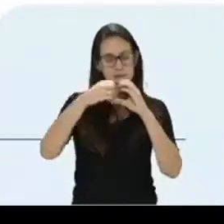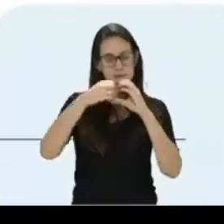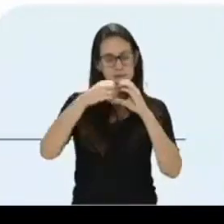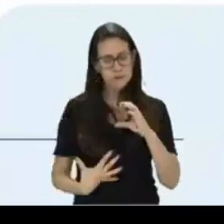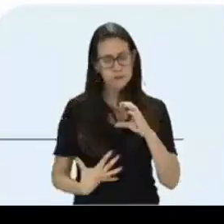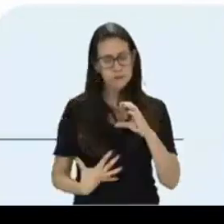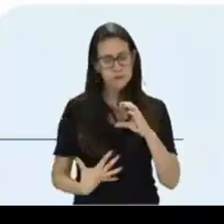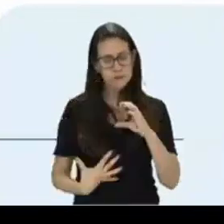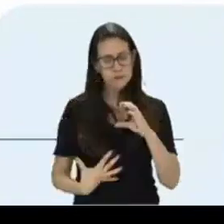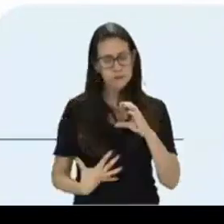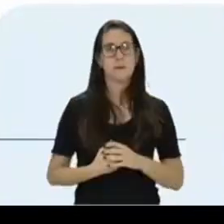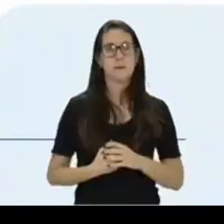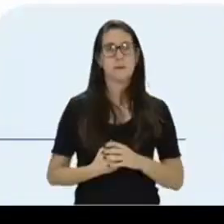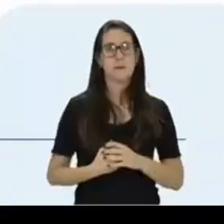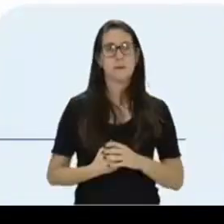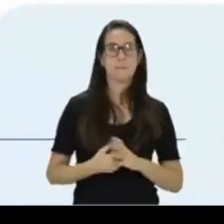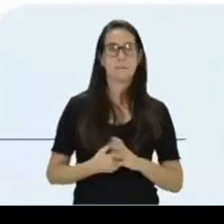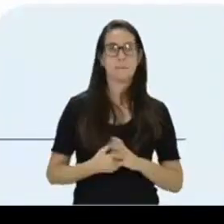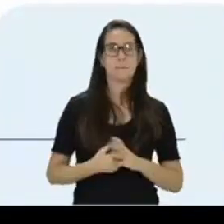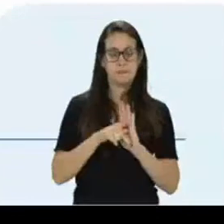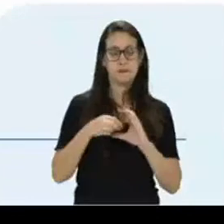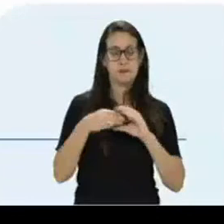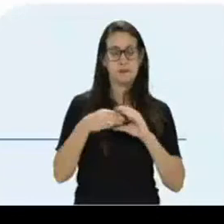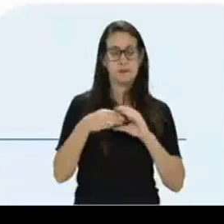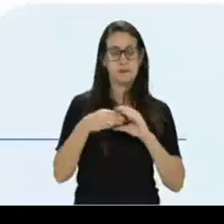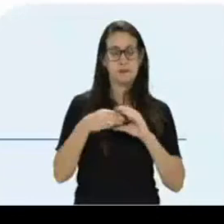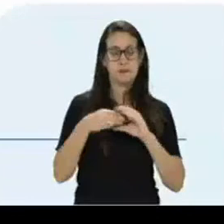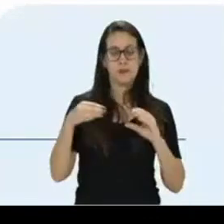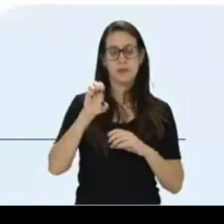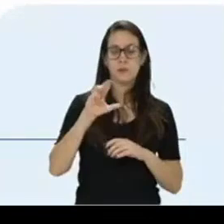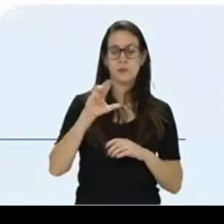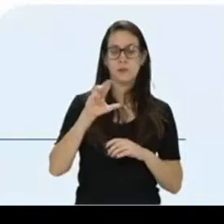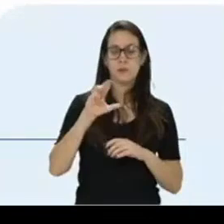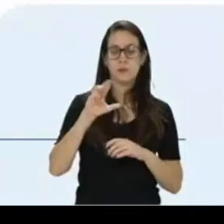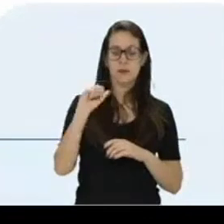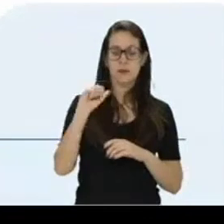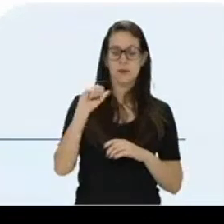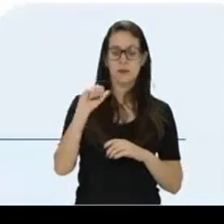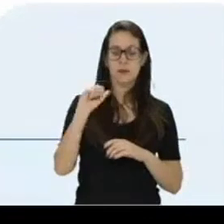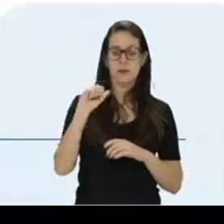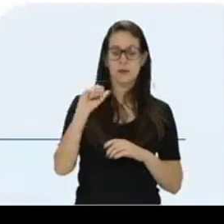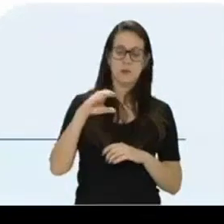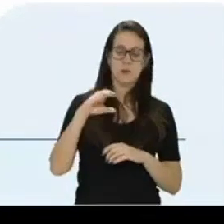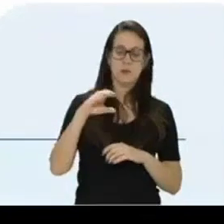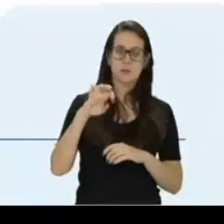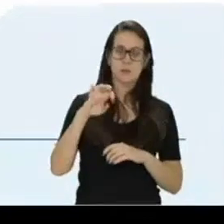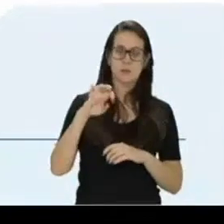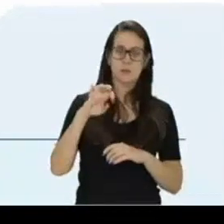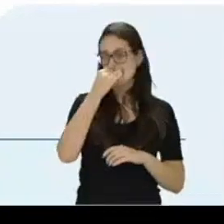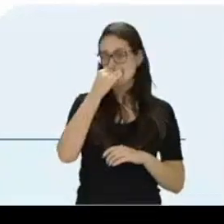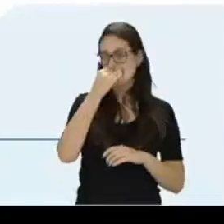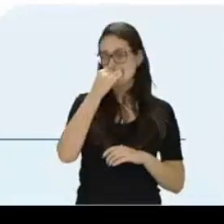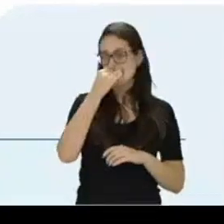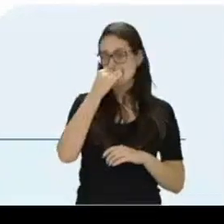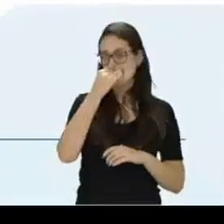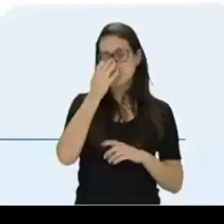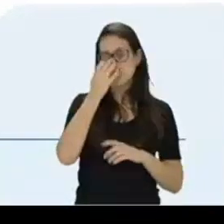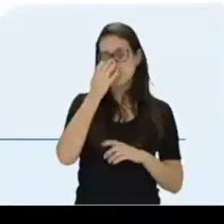características das células eucariontes. Então, nós vamos também observar